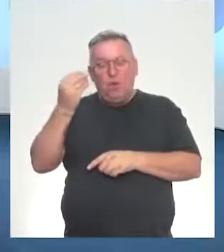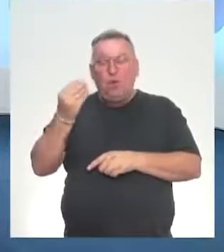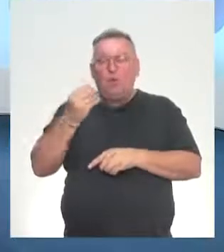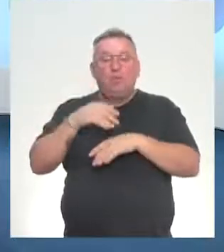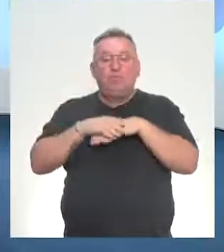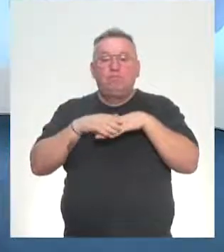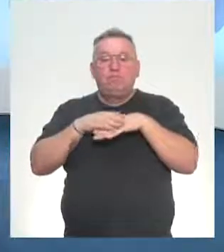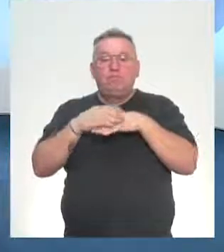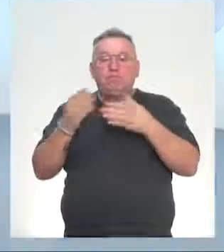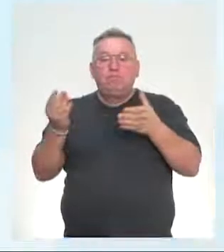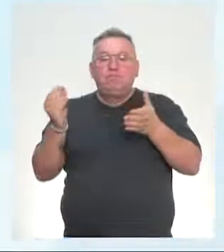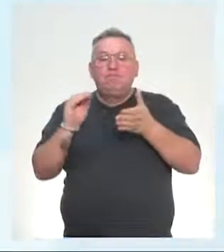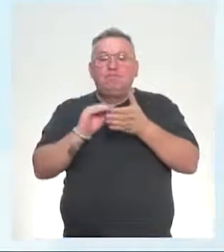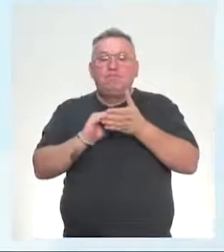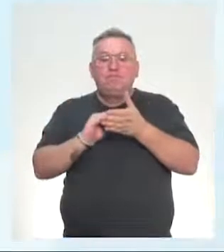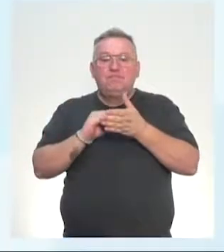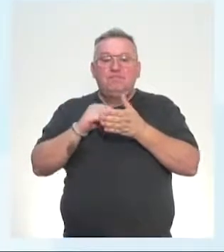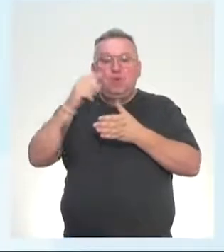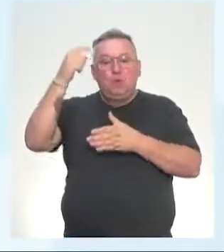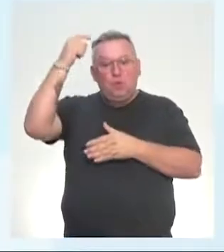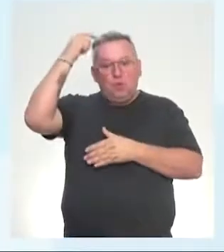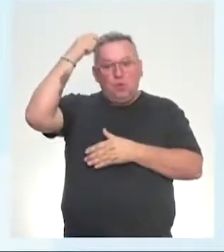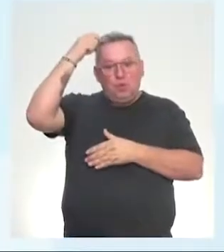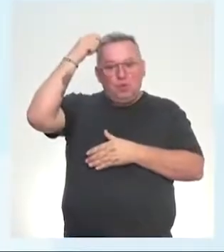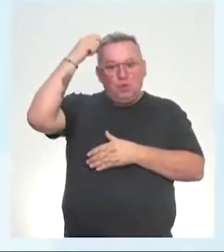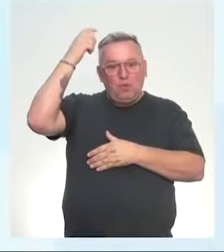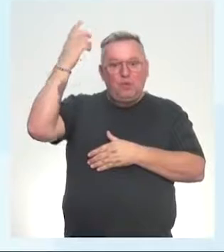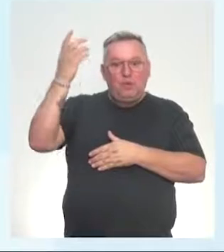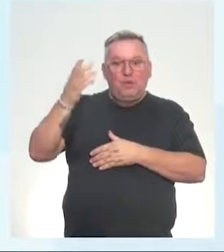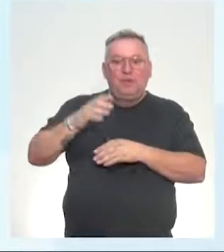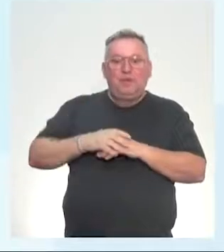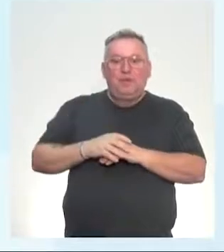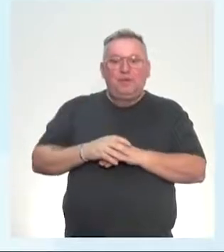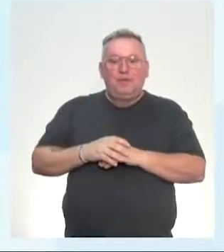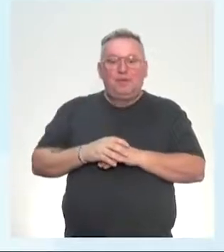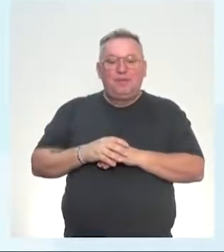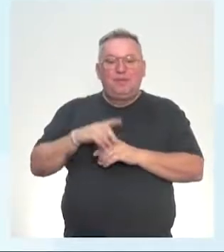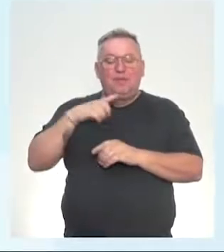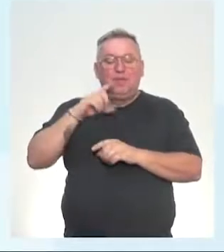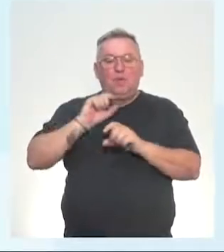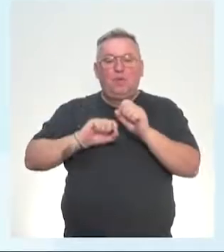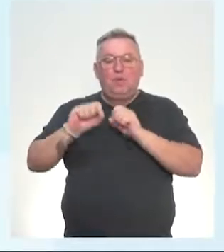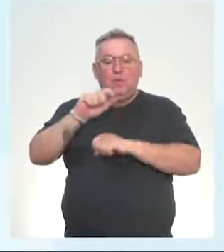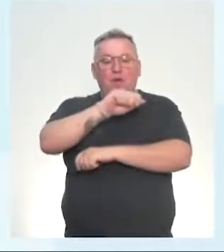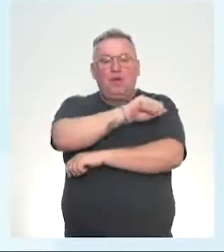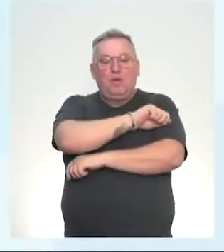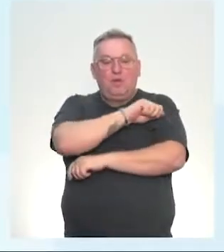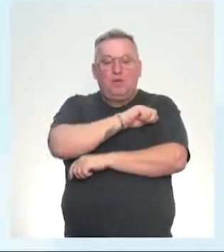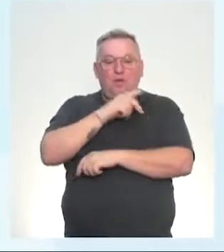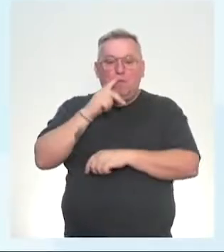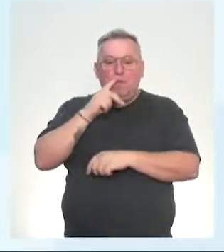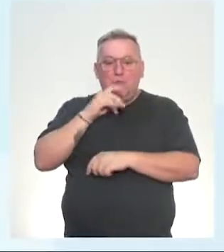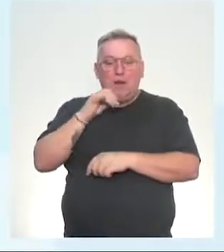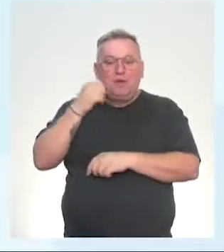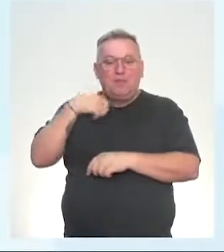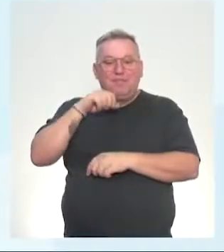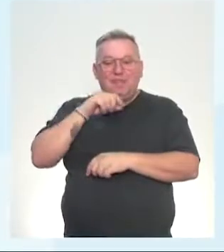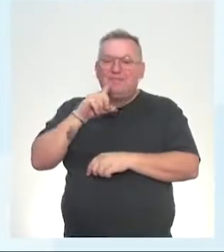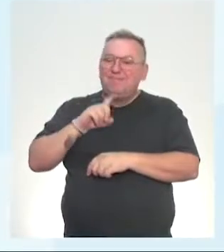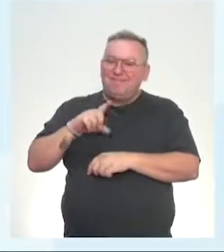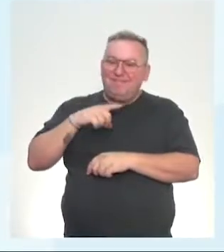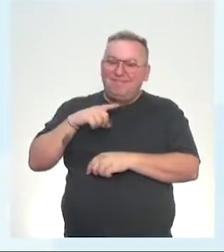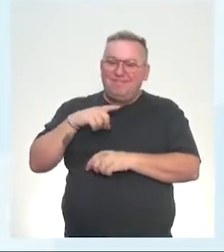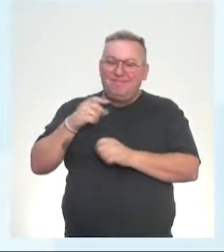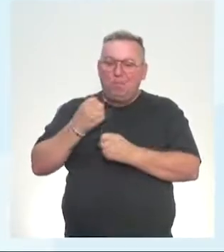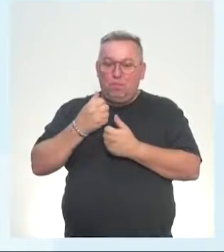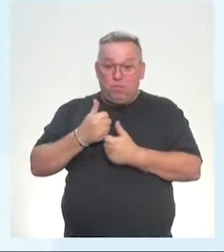diálogo para você fazer entre o urso e uma pessoa? O que esse urso iria falar? No caso dessa aluna que colocou que seriam os pais aí, será